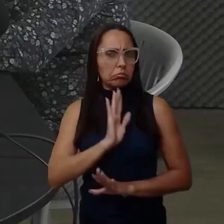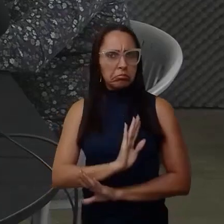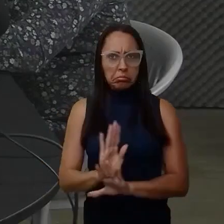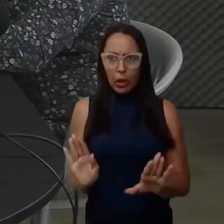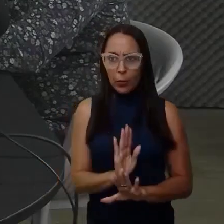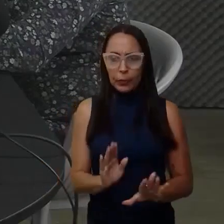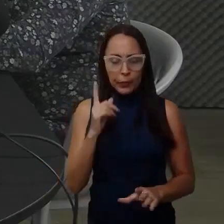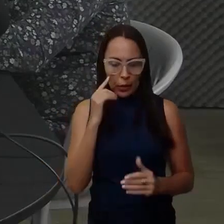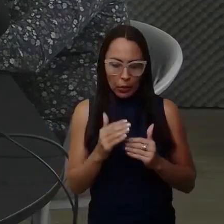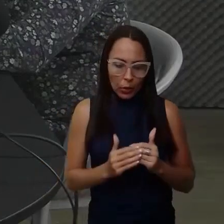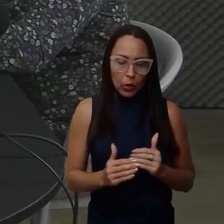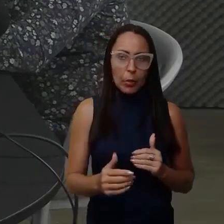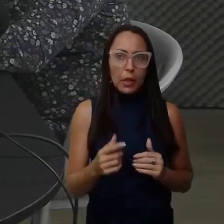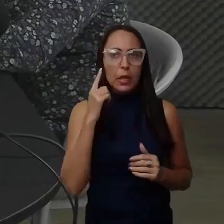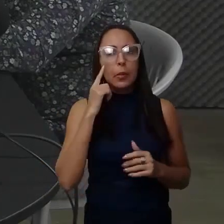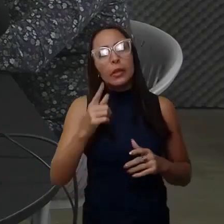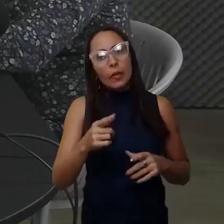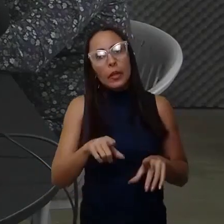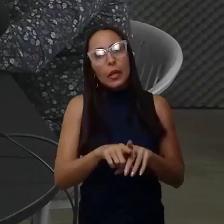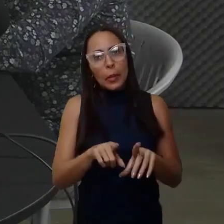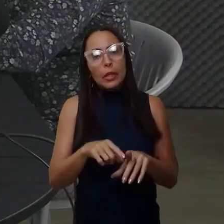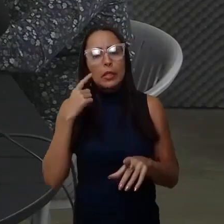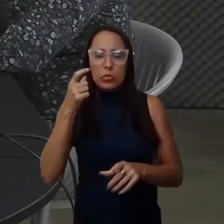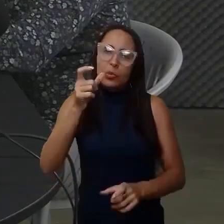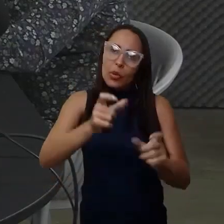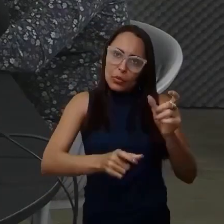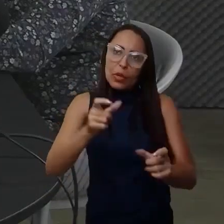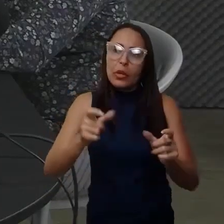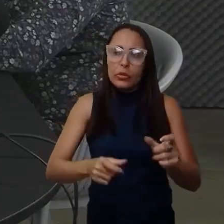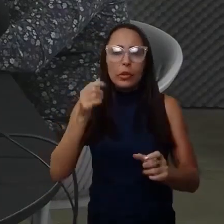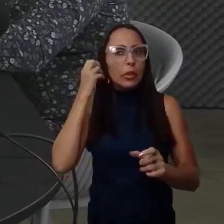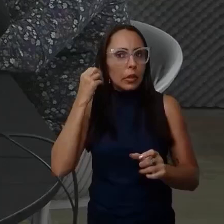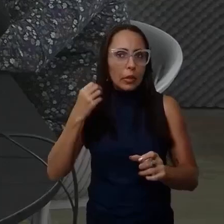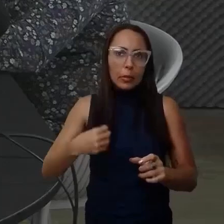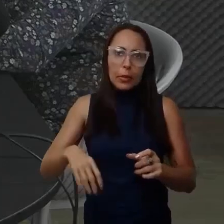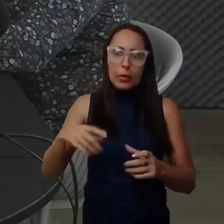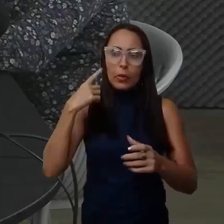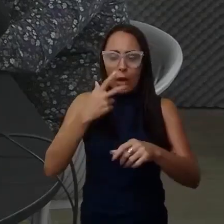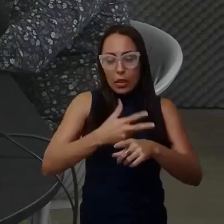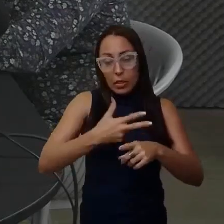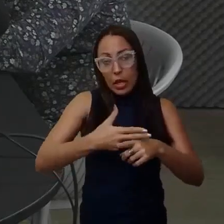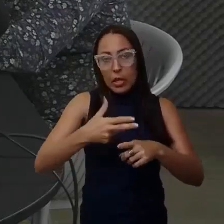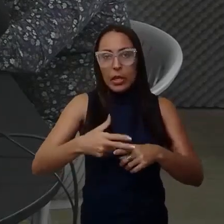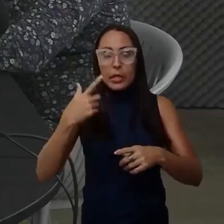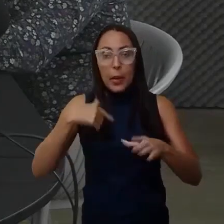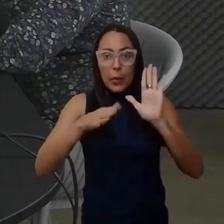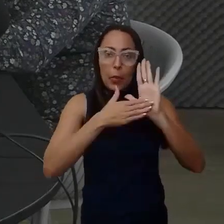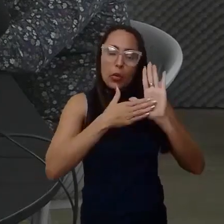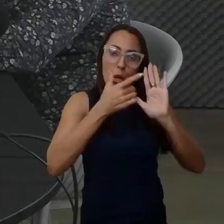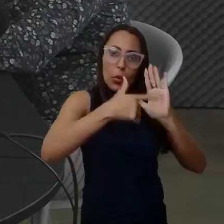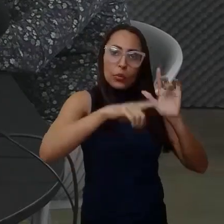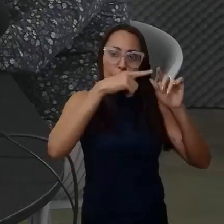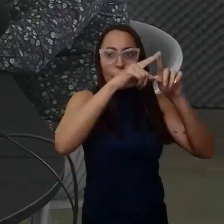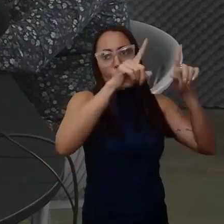aí comecei a fazer esse levantamento dessas personagens para colocar na série. Aí eu tinha uma outra proposta, né, do projeto que